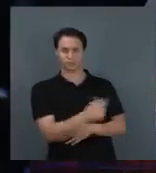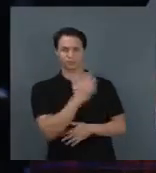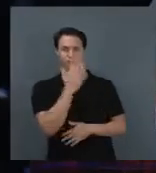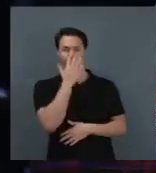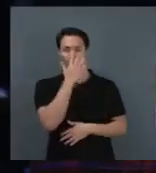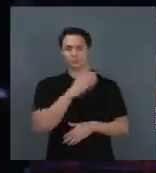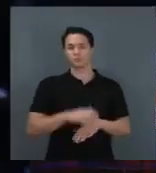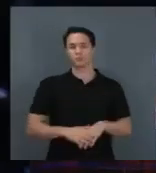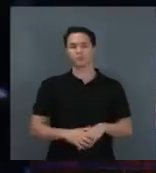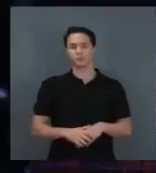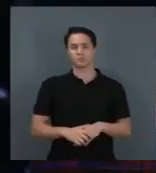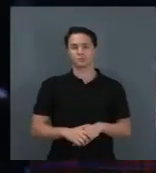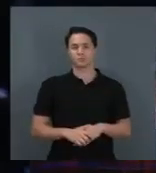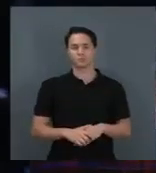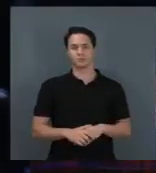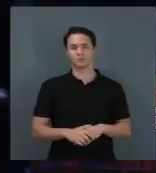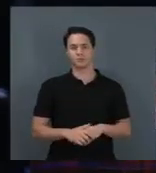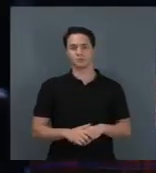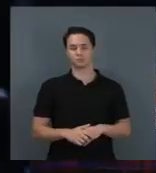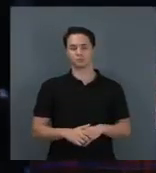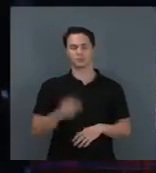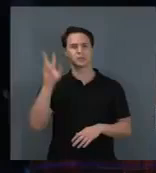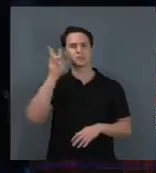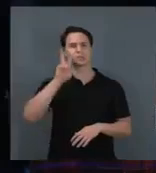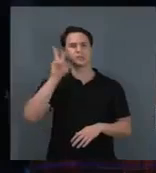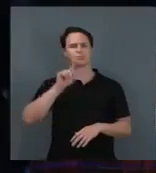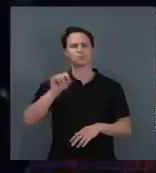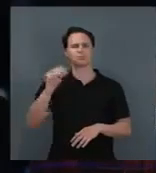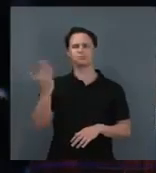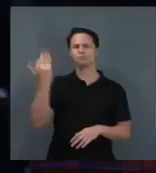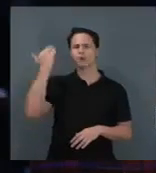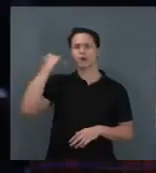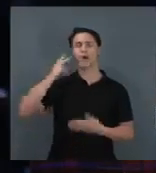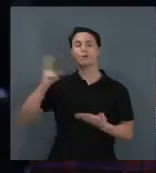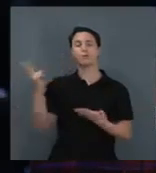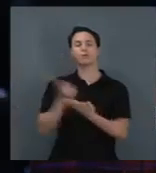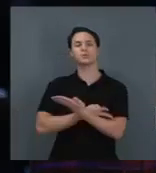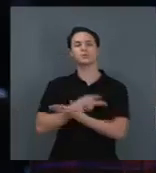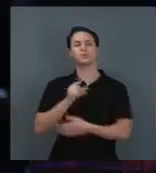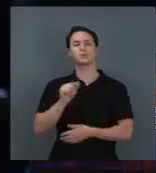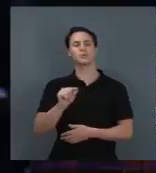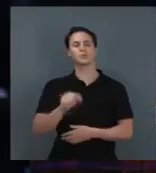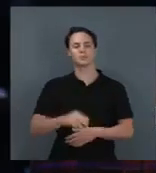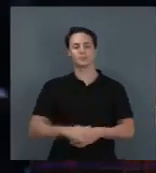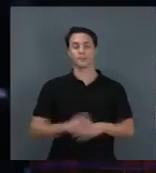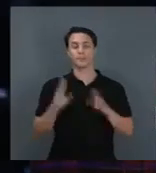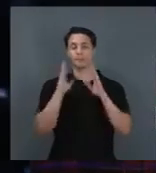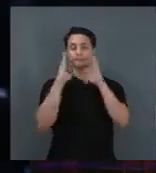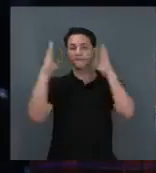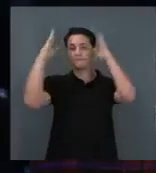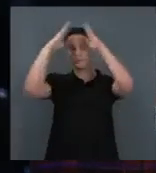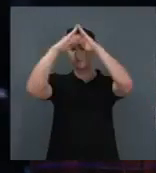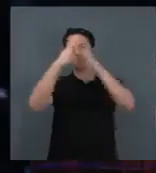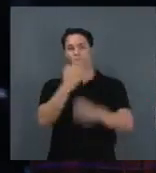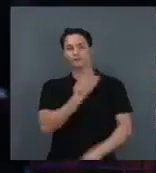Lembro eu de um gesto histórico do Papa Francisco.